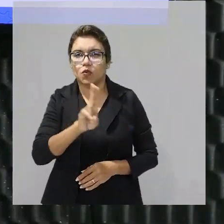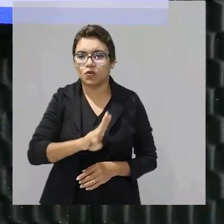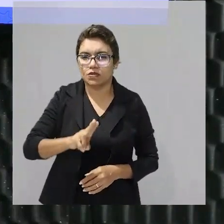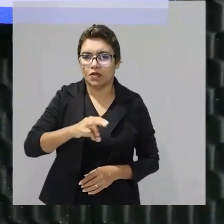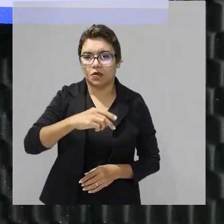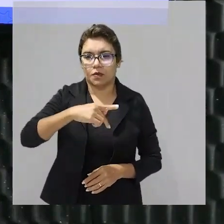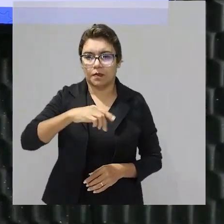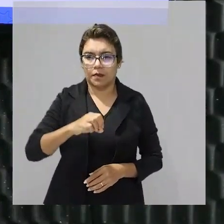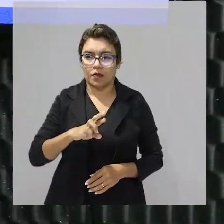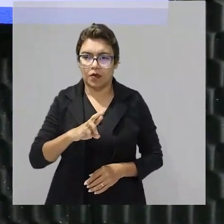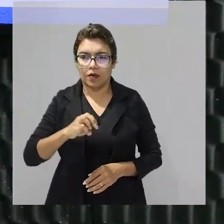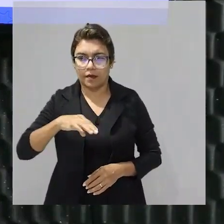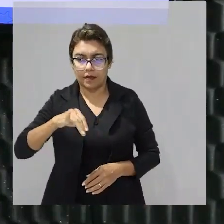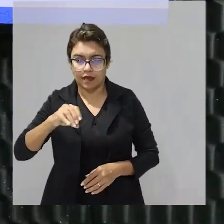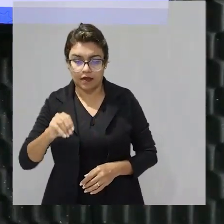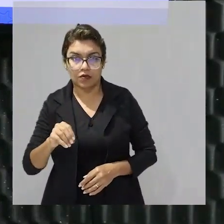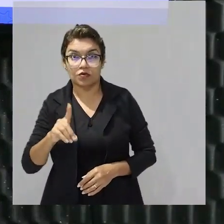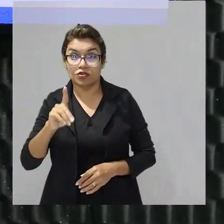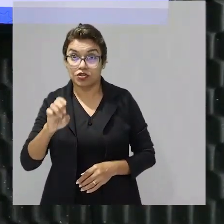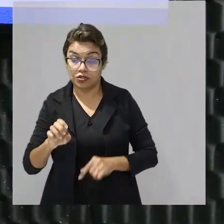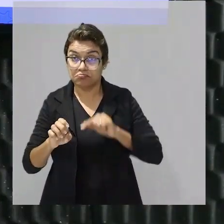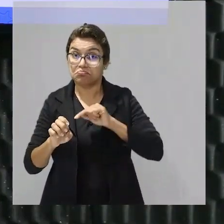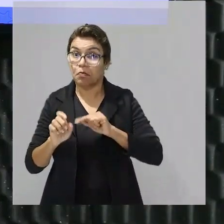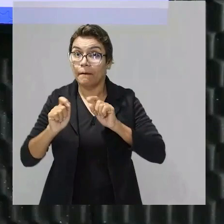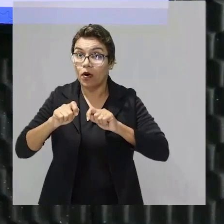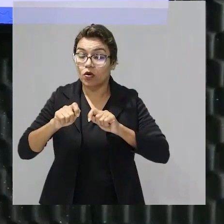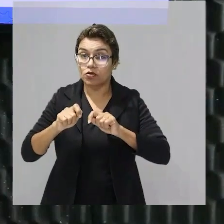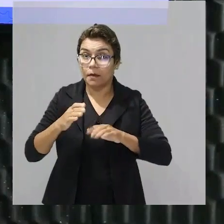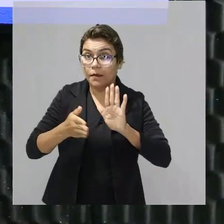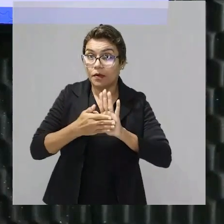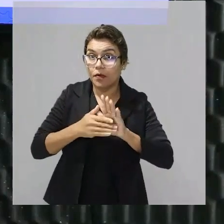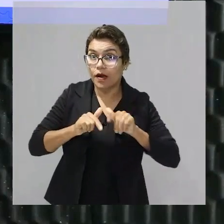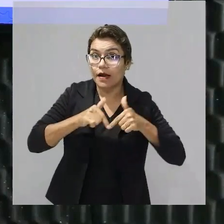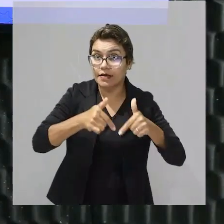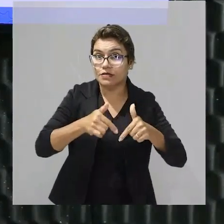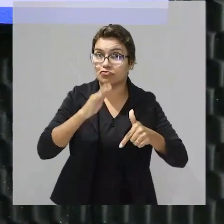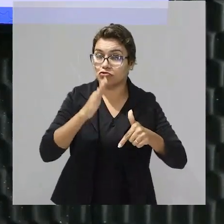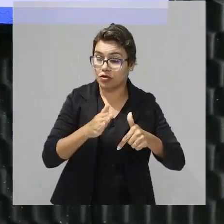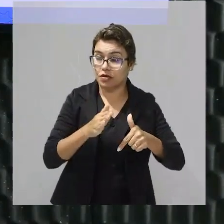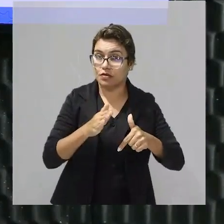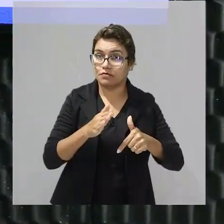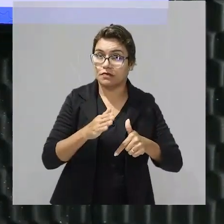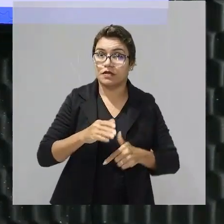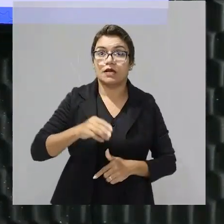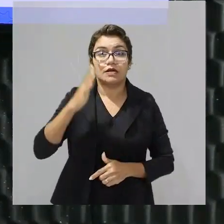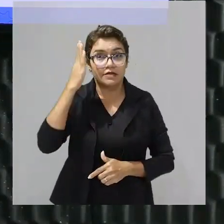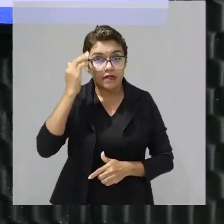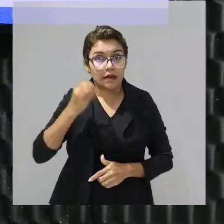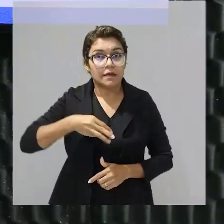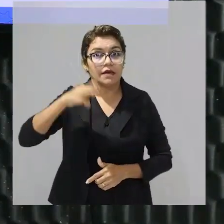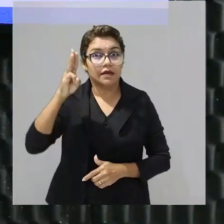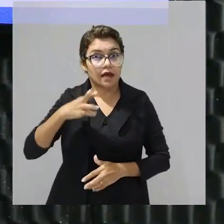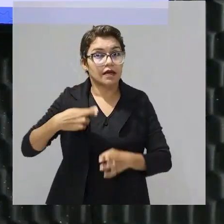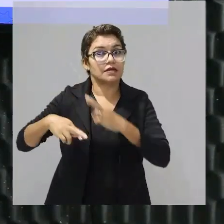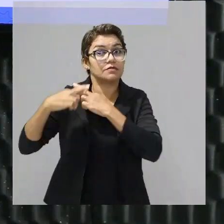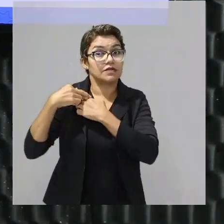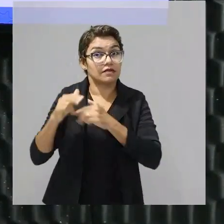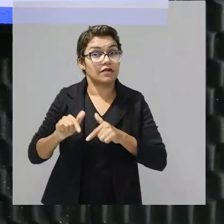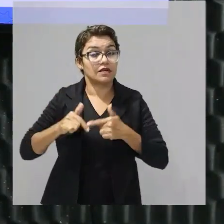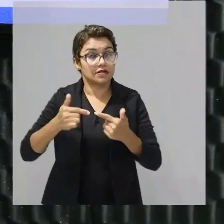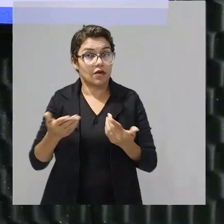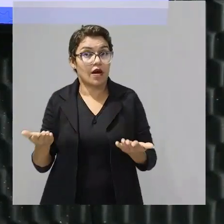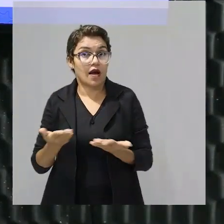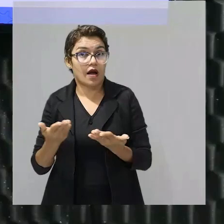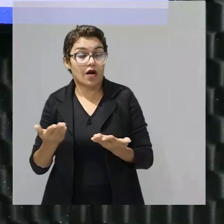prática. No caso da criação de campanhas, por exemplo, para apresentar o modo, você poderia escrever que